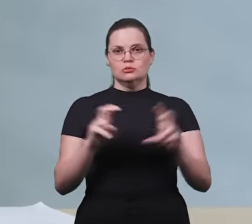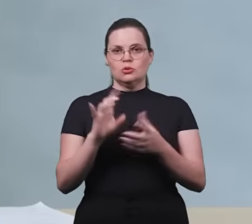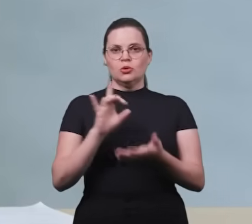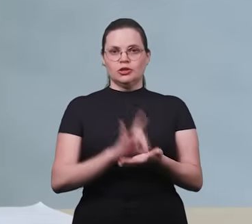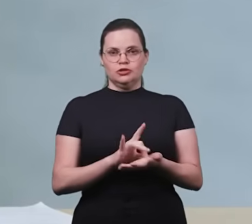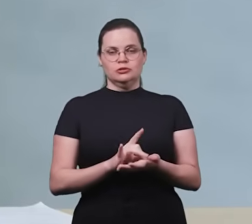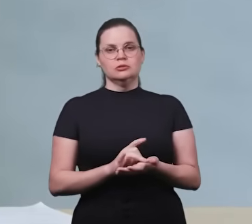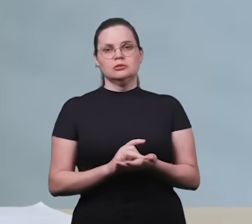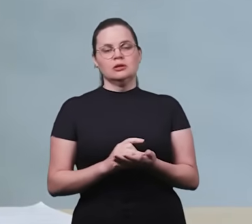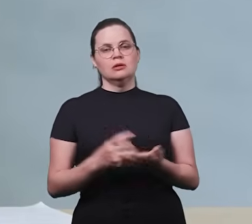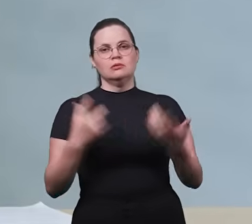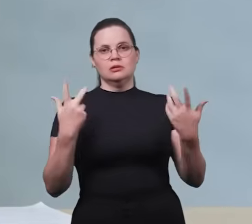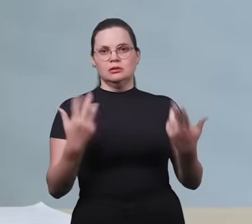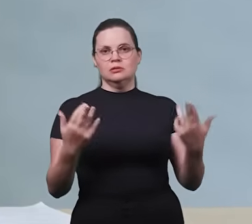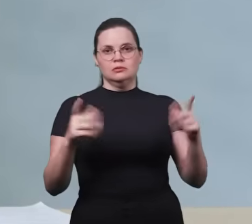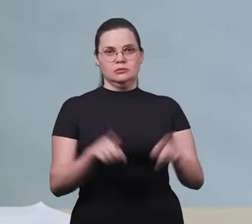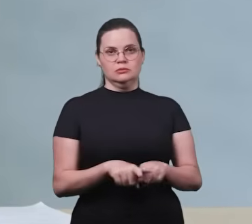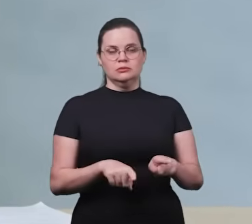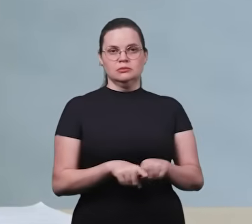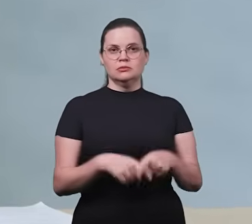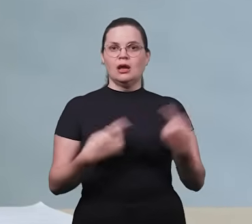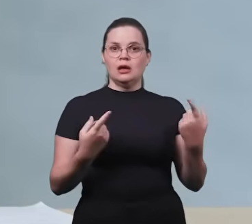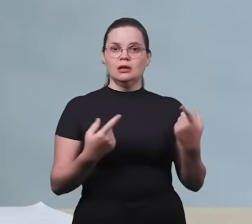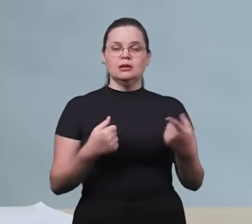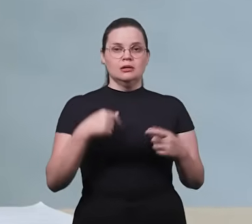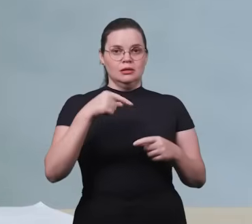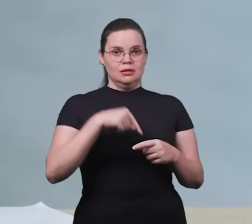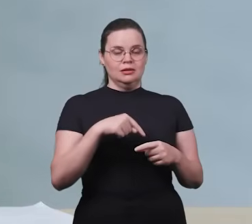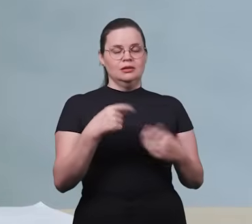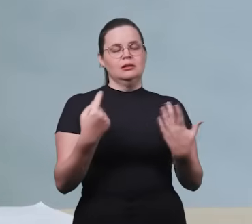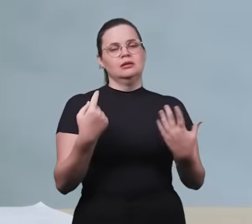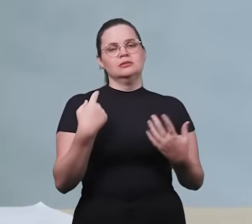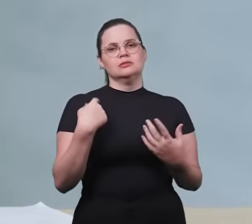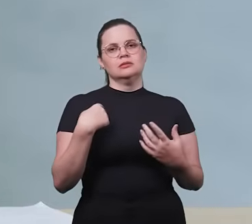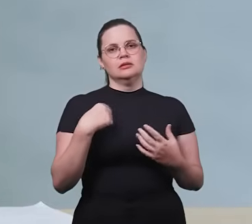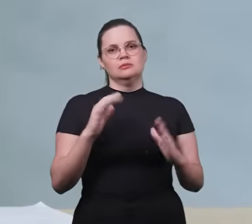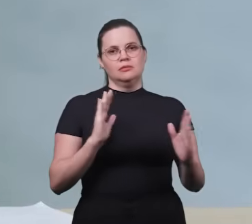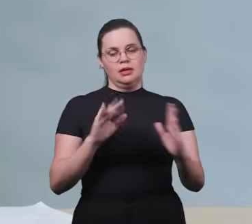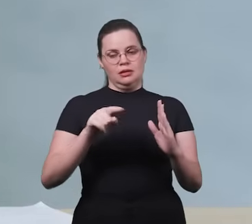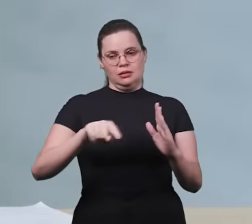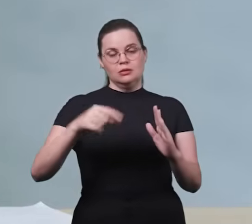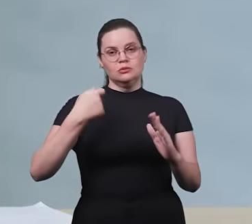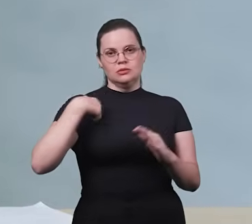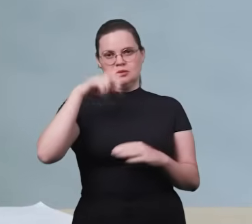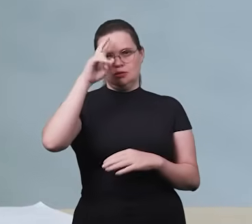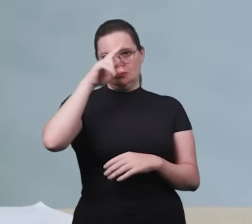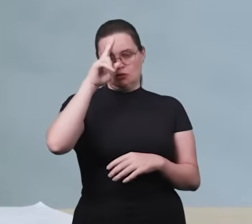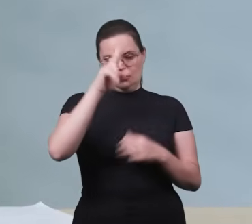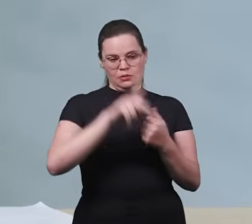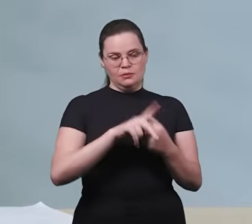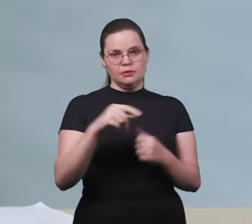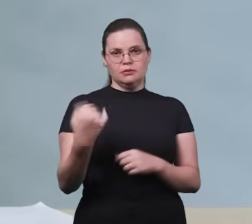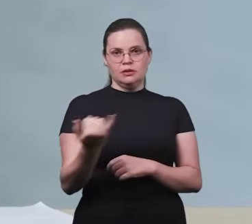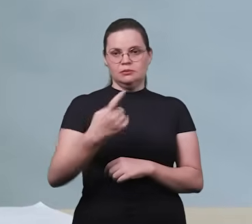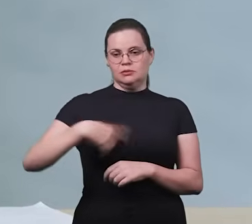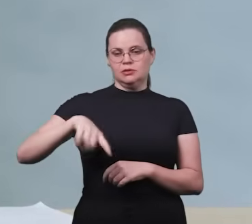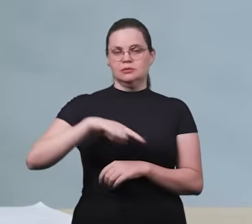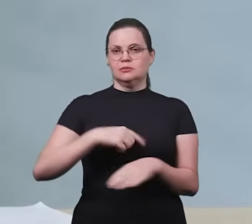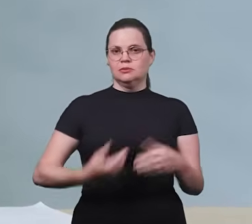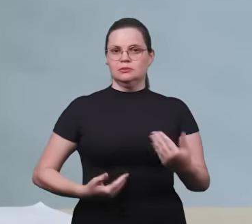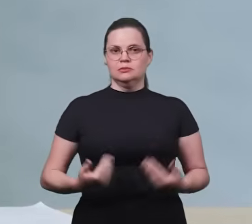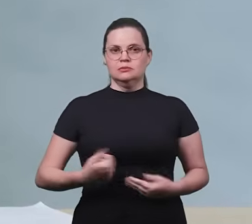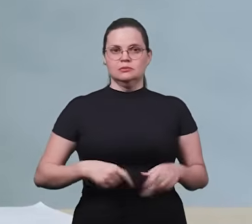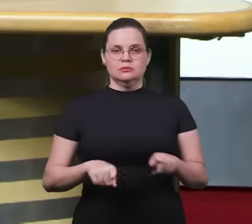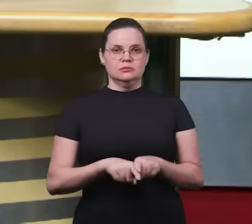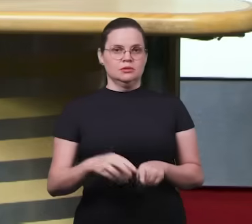remetem justamente isso. E essa passagem ela é um marco muito importante para a igreja e para a vida de Pedro. Porque nós observamos que...